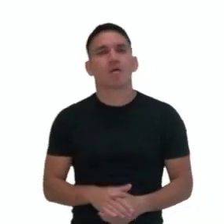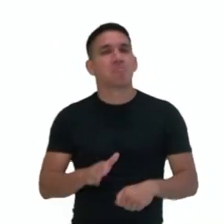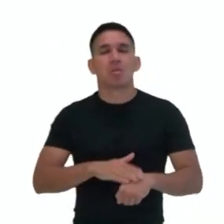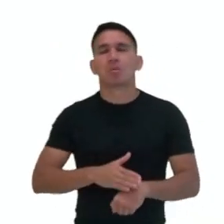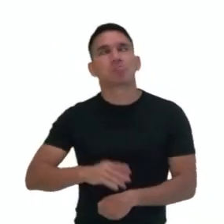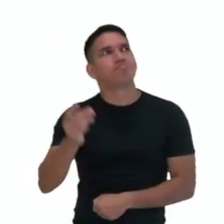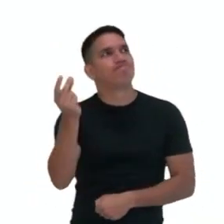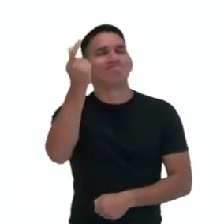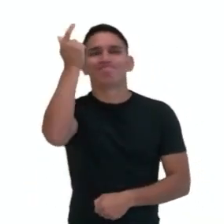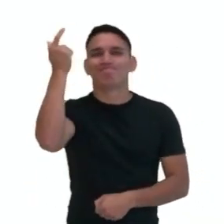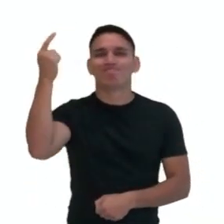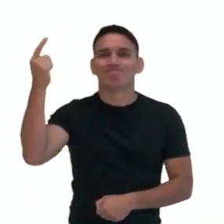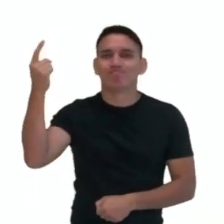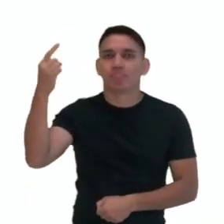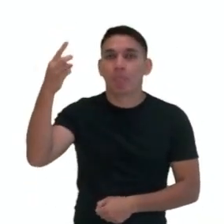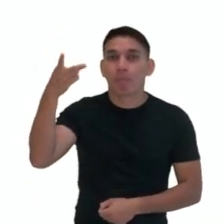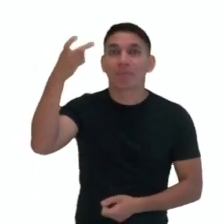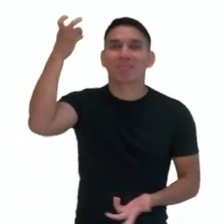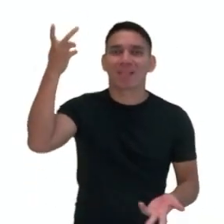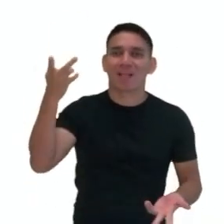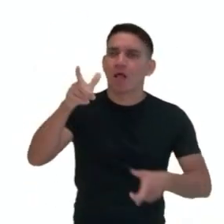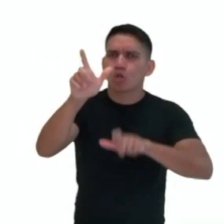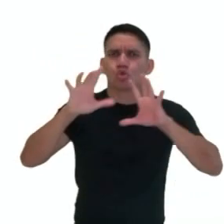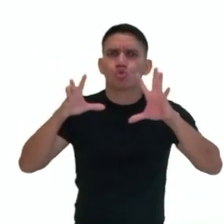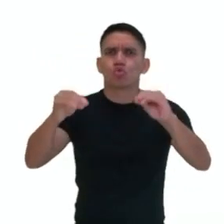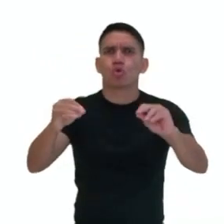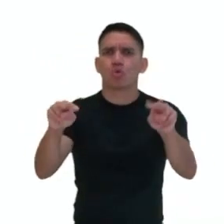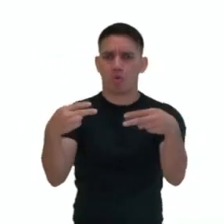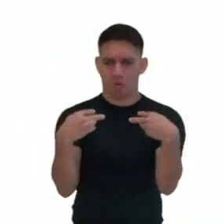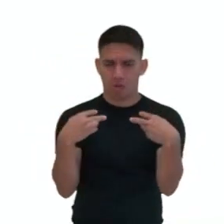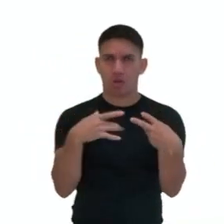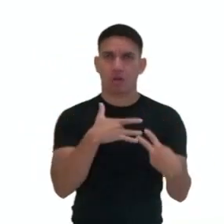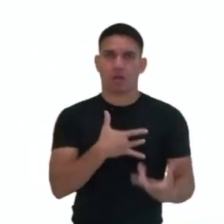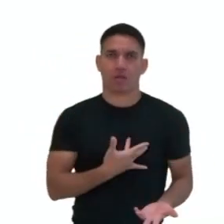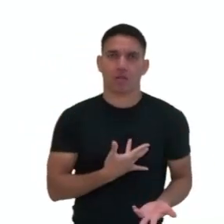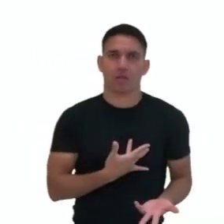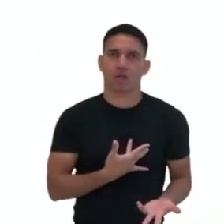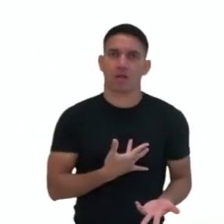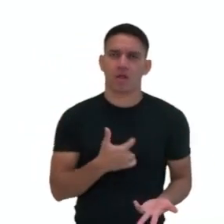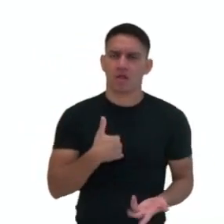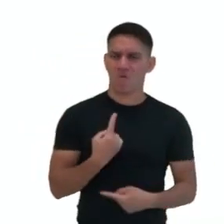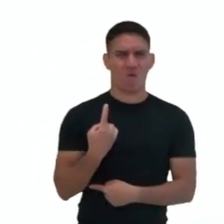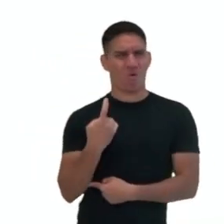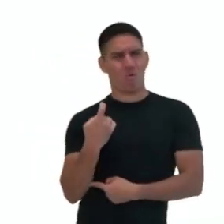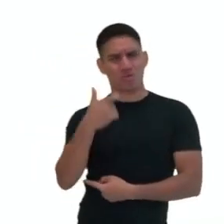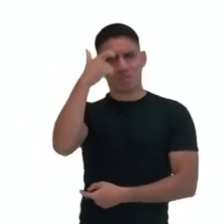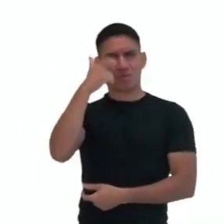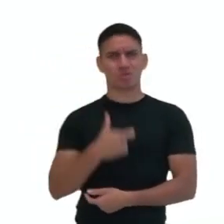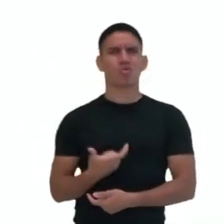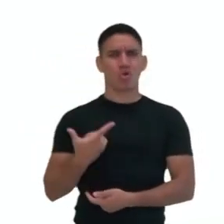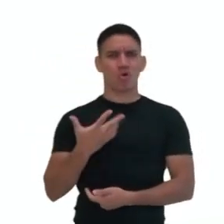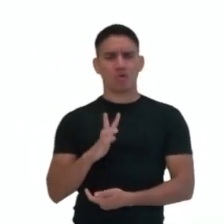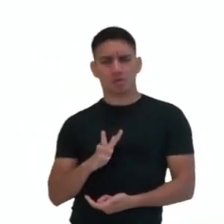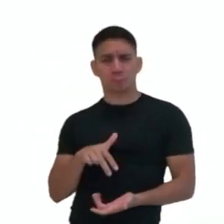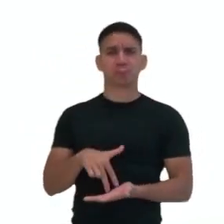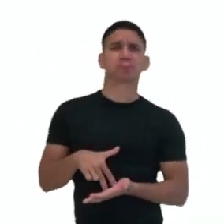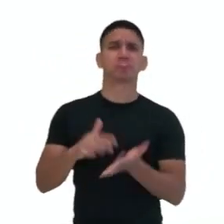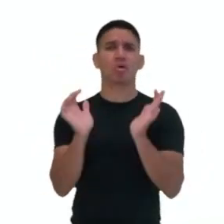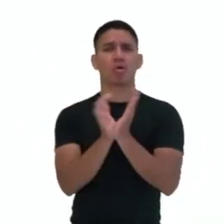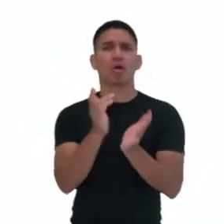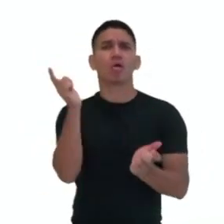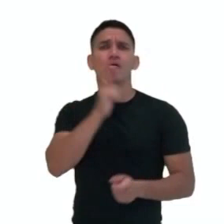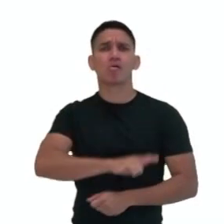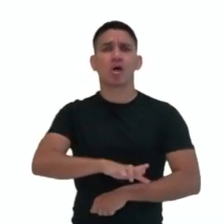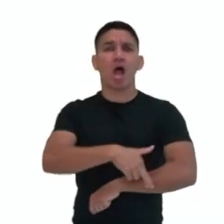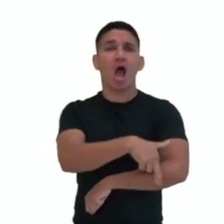a classe inteira me olhava com pena ou sarcasmo. Eu era a única pessoa de classe representando uma raça digna